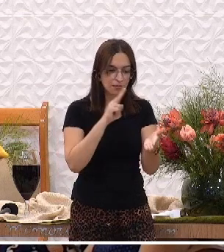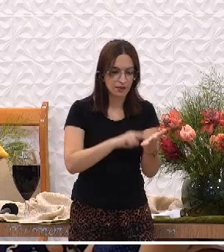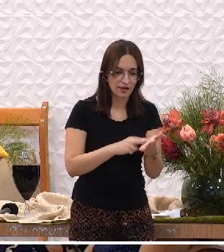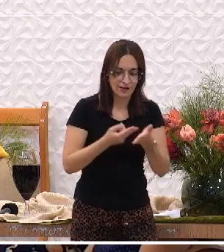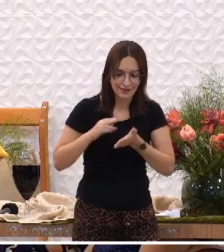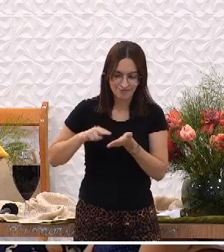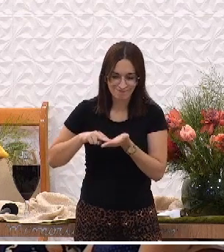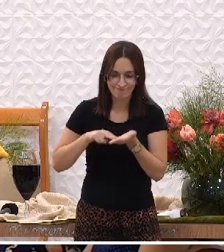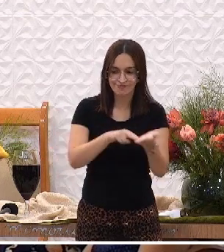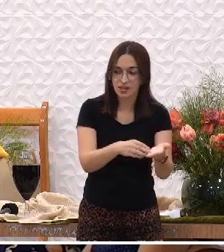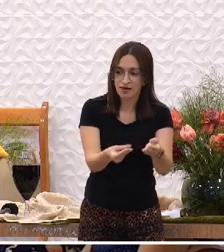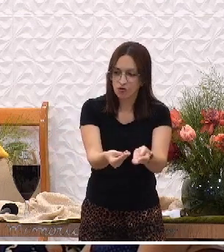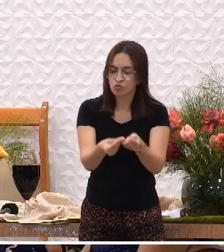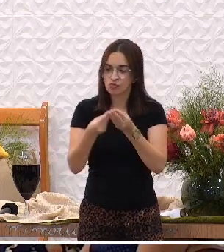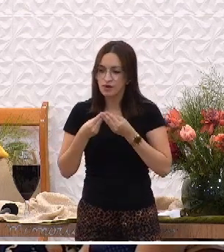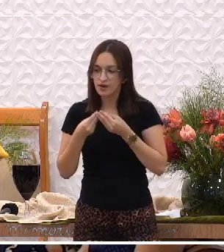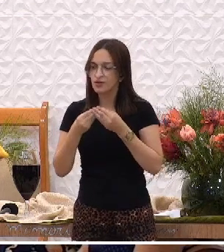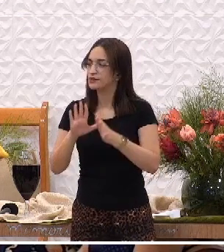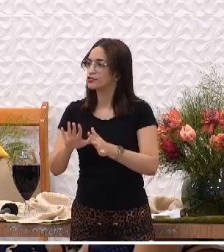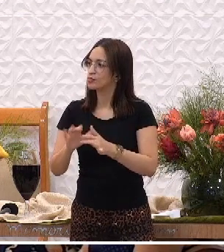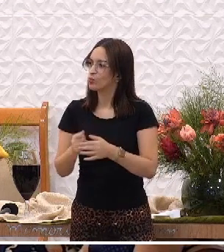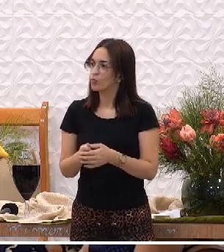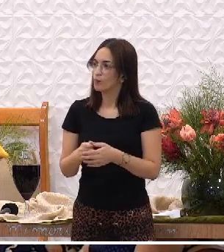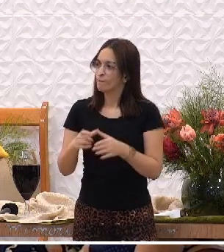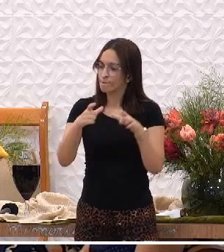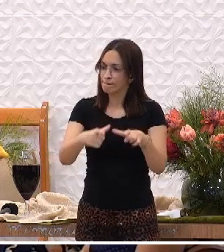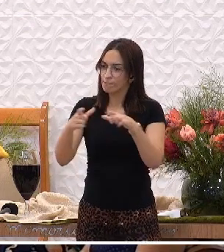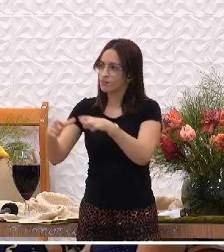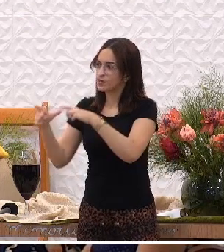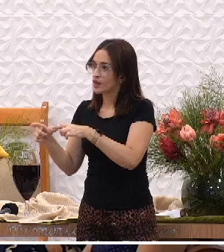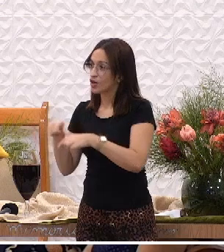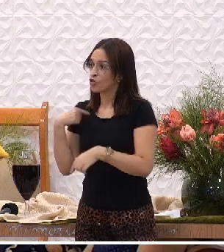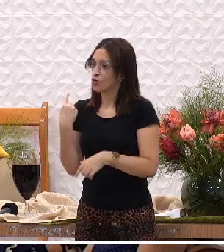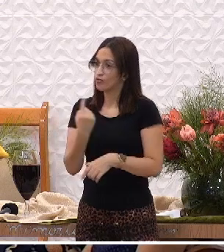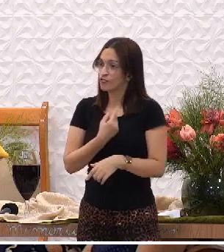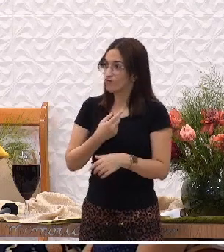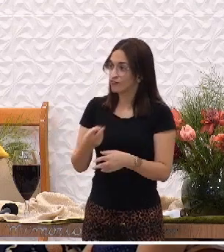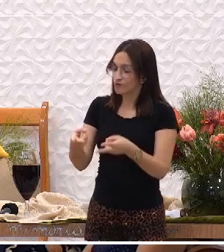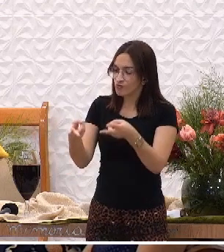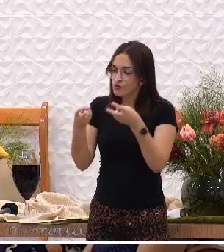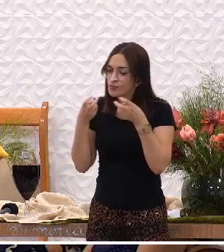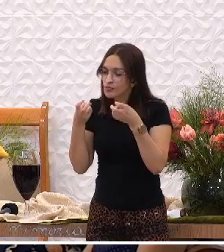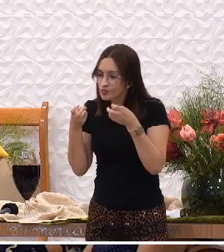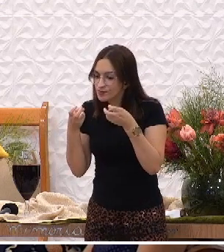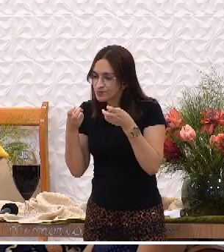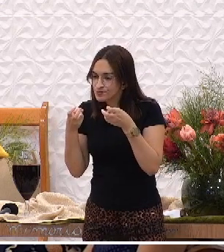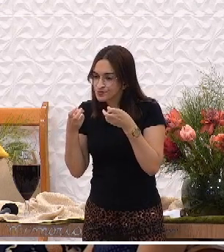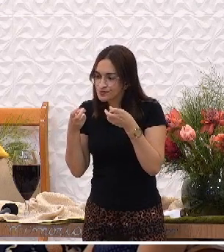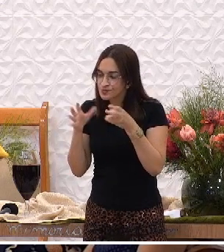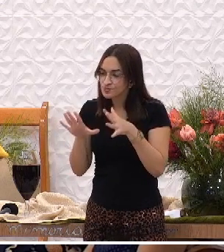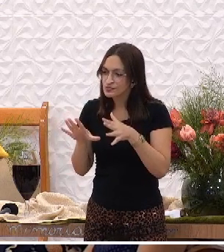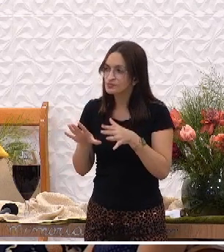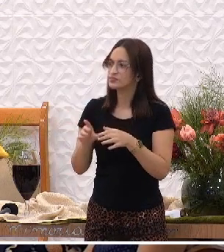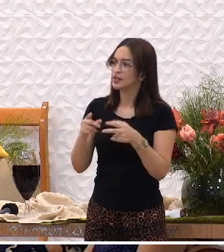gente vê as instâncias superiores da igreja como meros políticos, quando na verdade eles são a